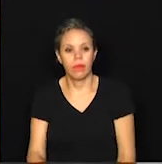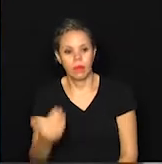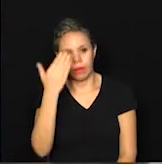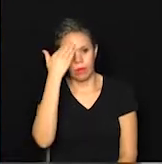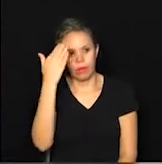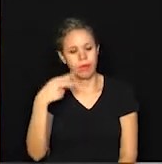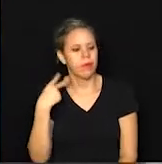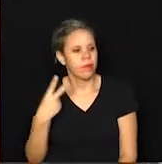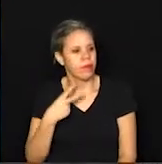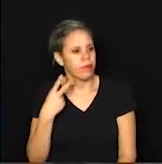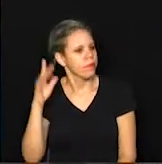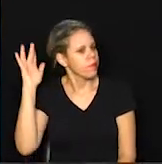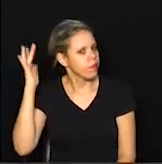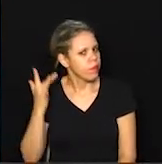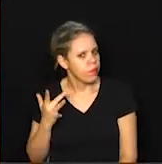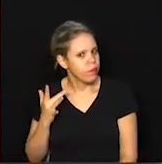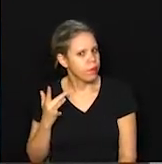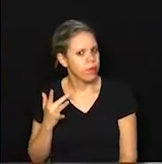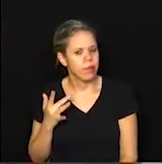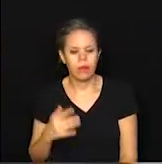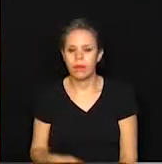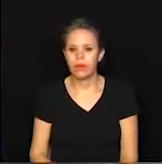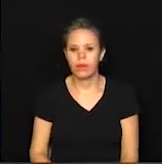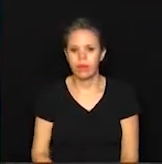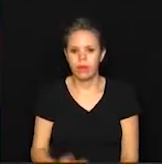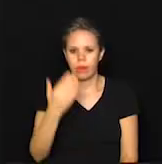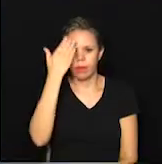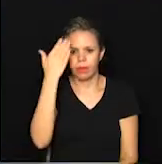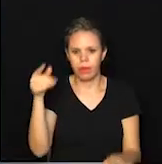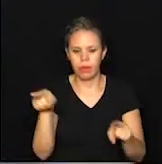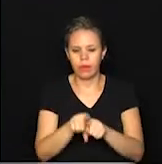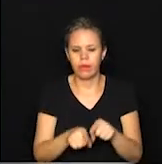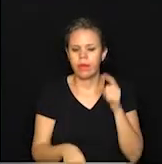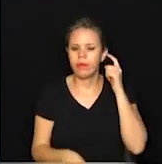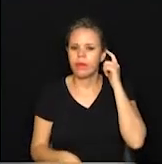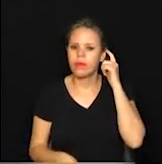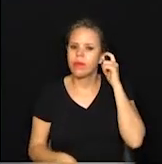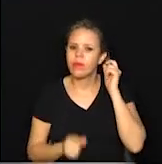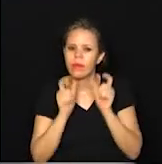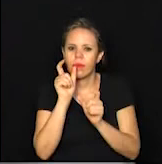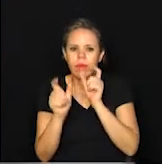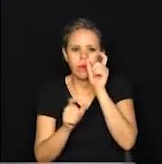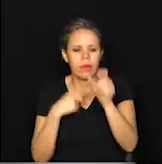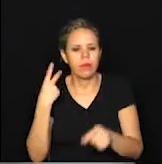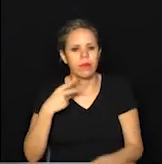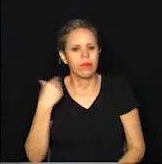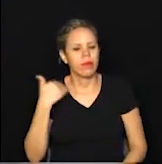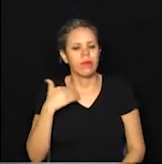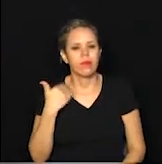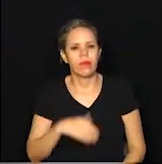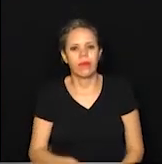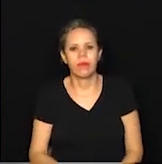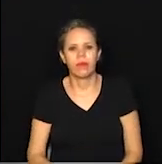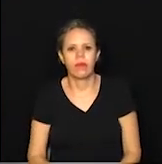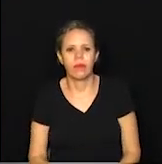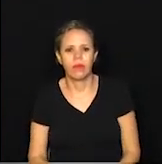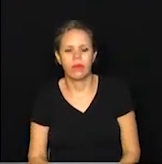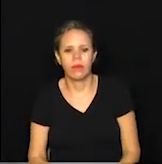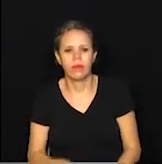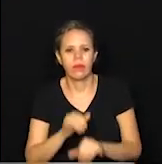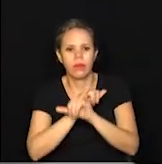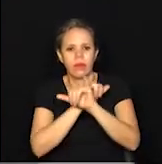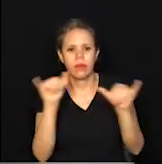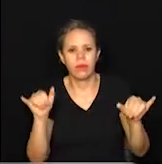Obrigado, vereadora Guida Calisto. Agradeço também as palavras da vereadora Mariana Conte. Anuncio